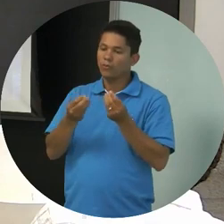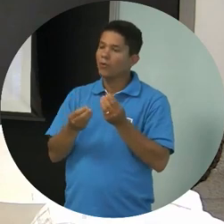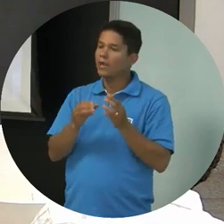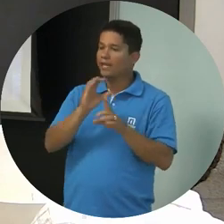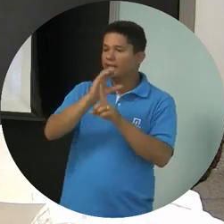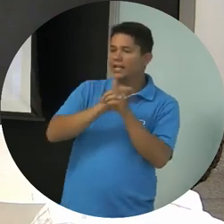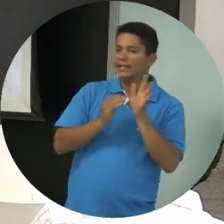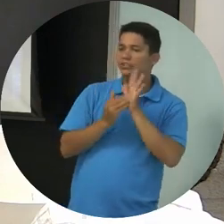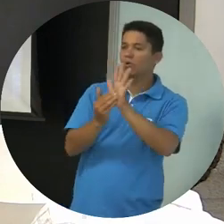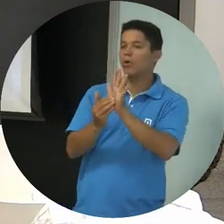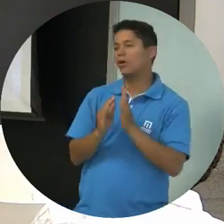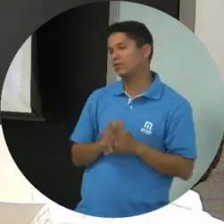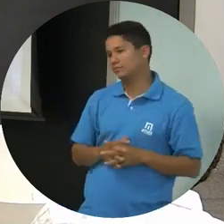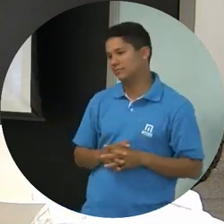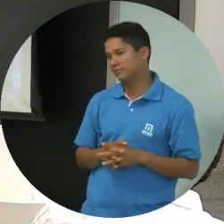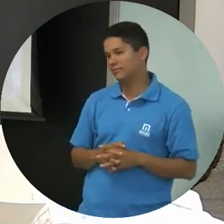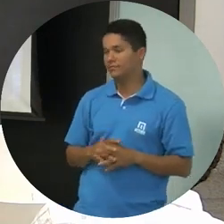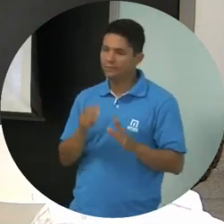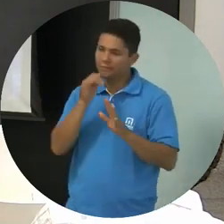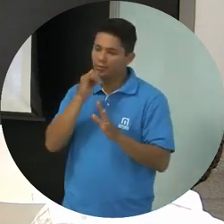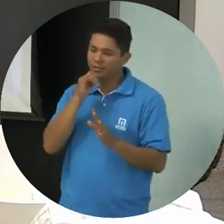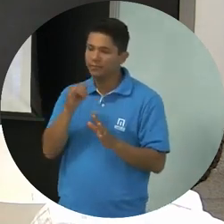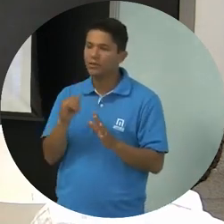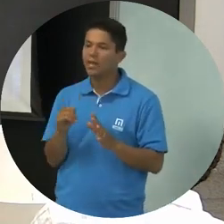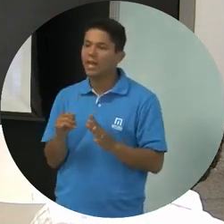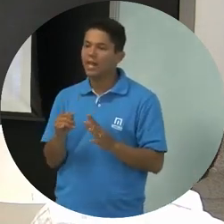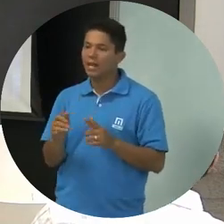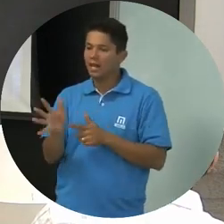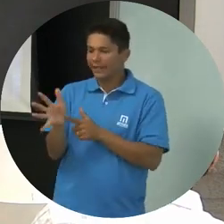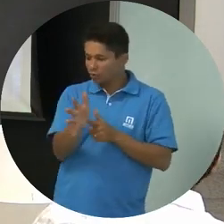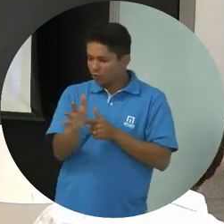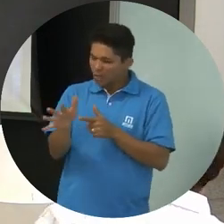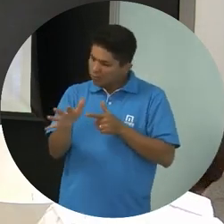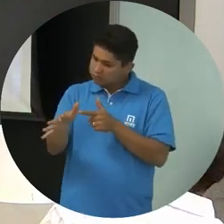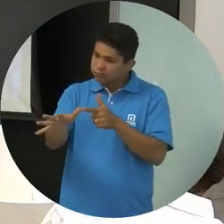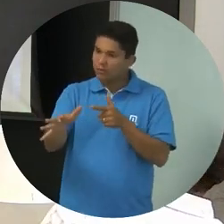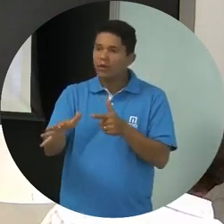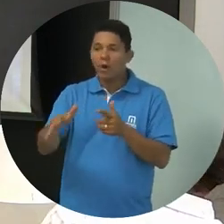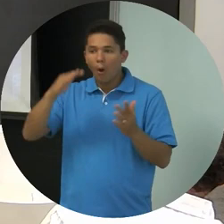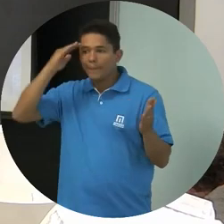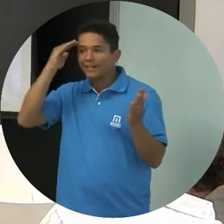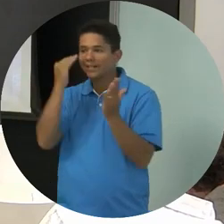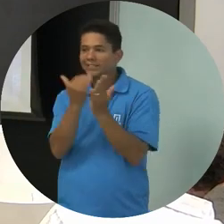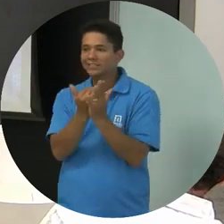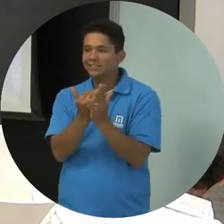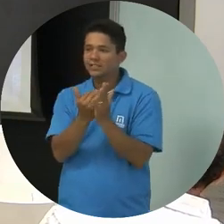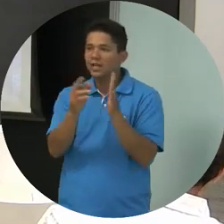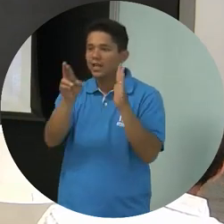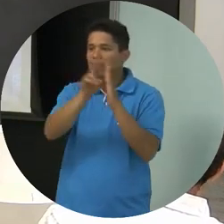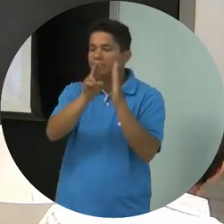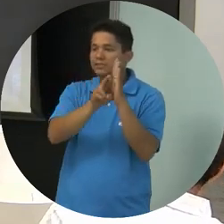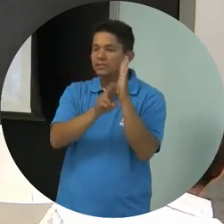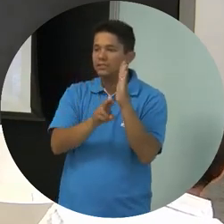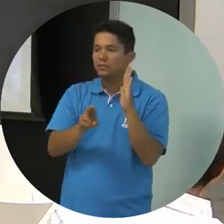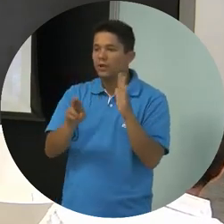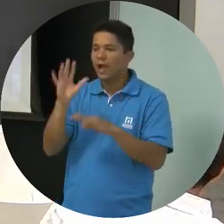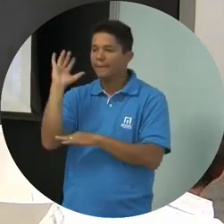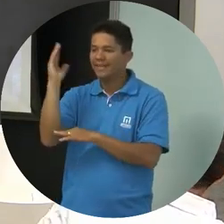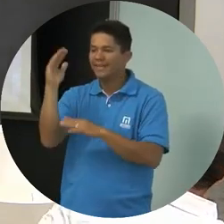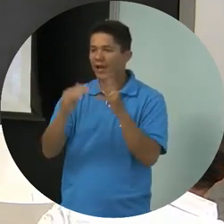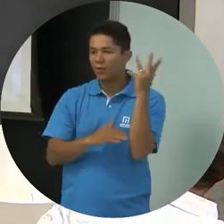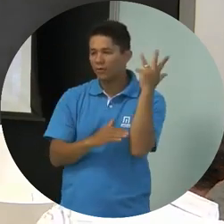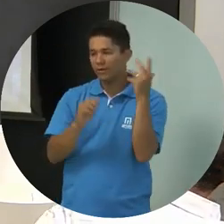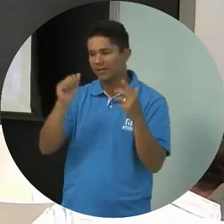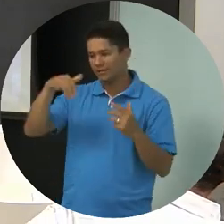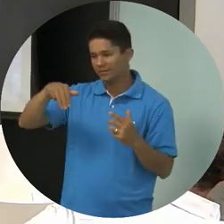com o processo de hidrodemolição uma série de requisitos ambientais, né? Ele é menos agressivo,